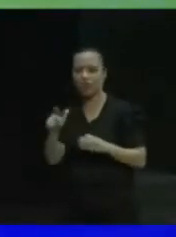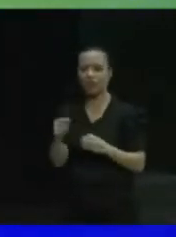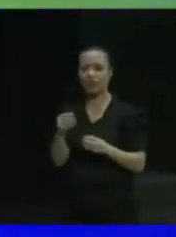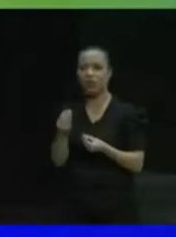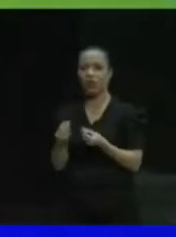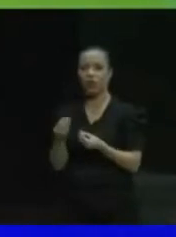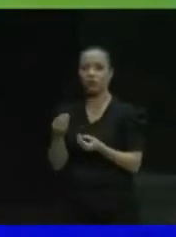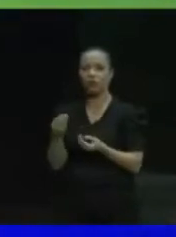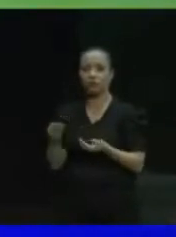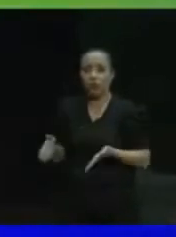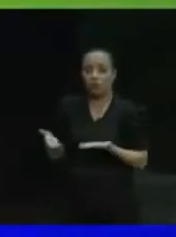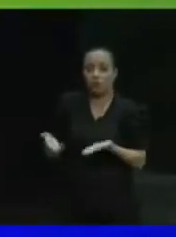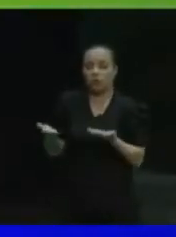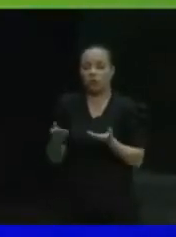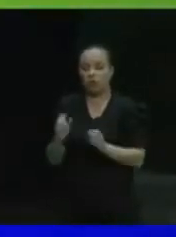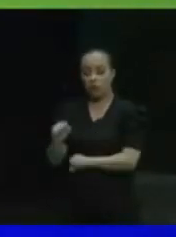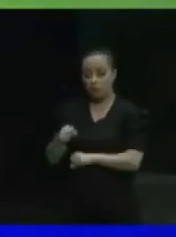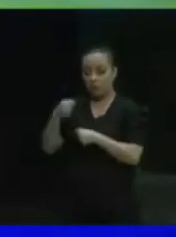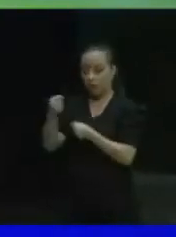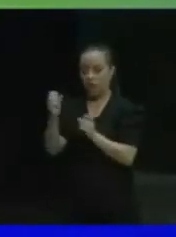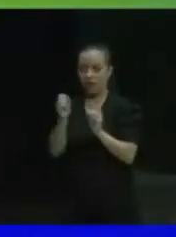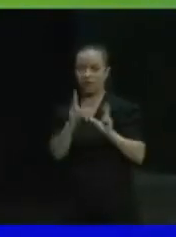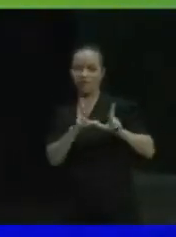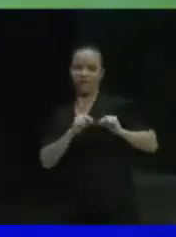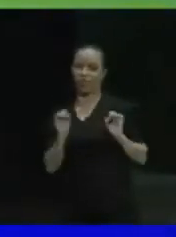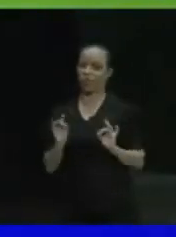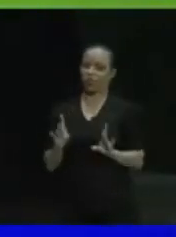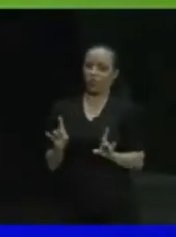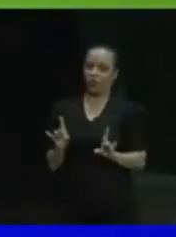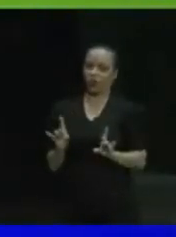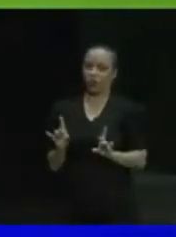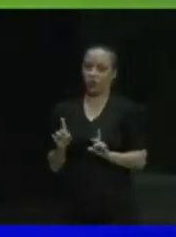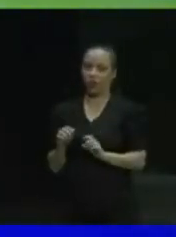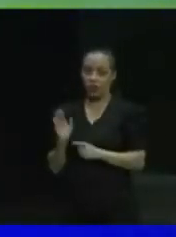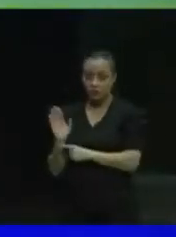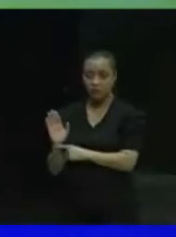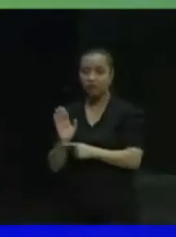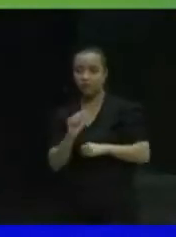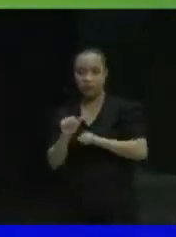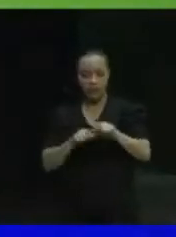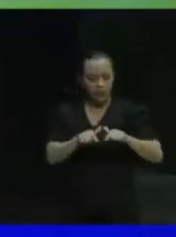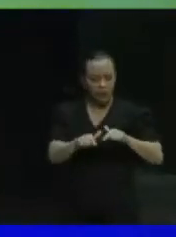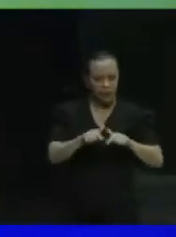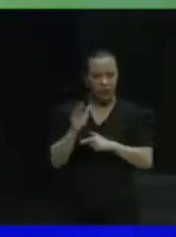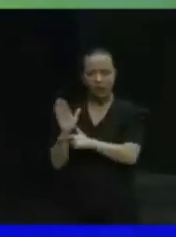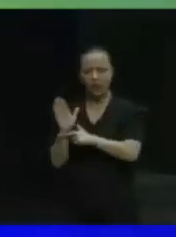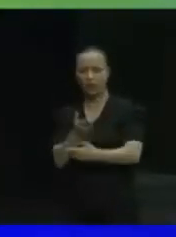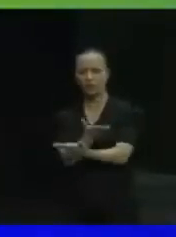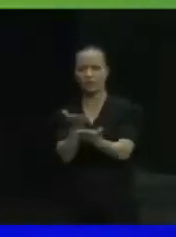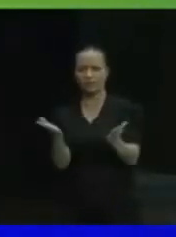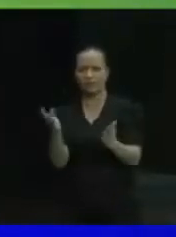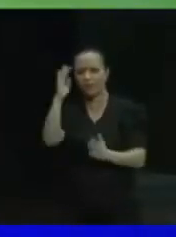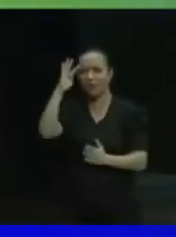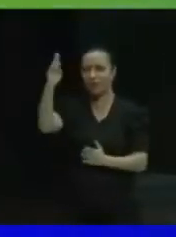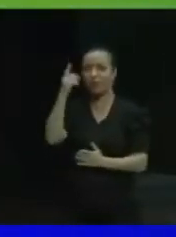foco aumentar o seu poder ou seus privilégios e que agirá para beneficiar a todos, pensando